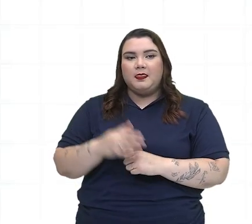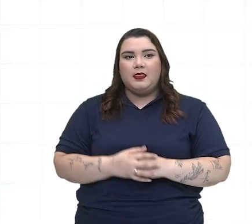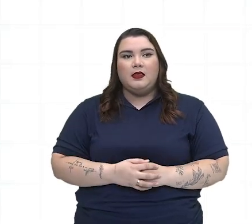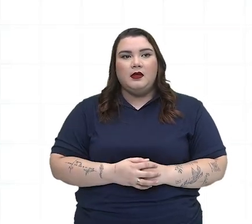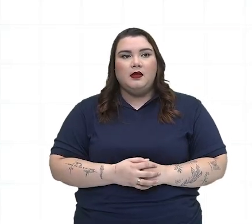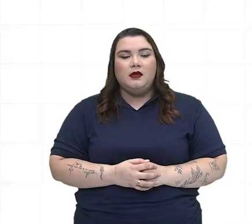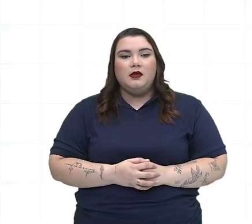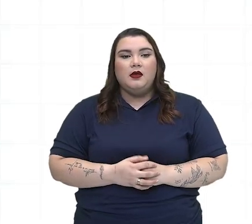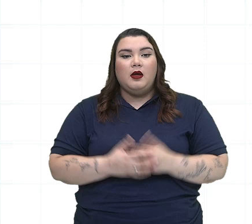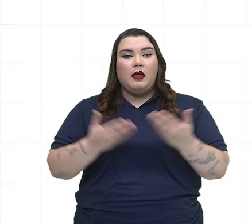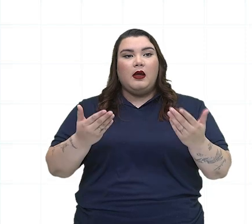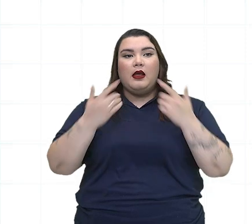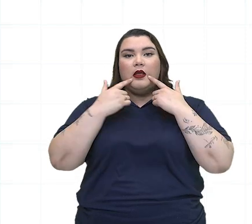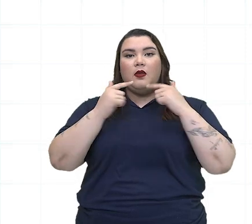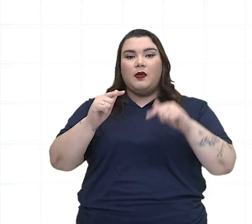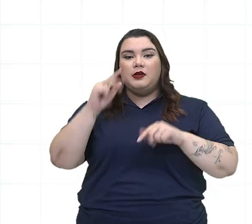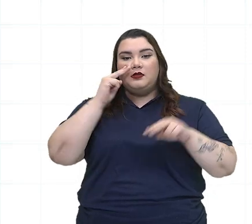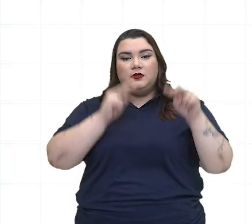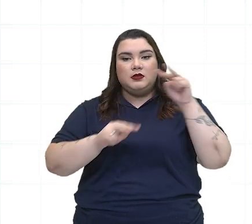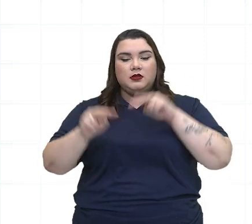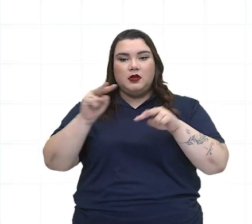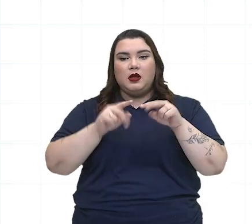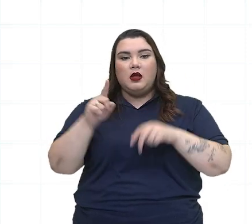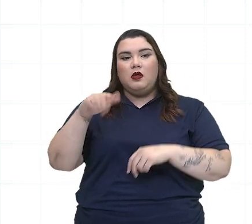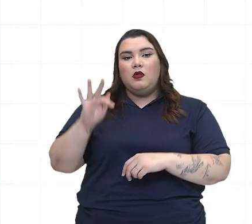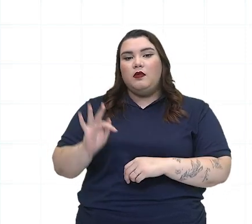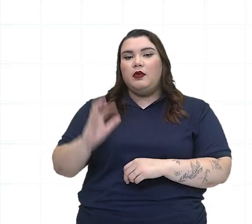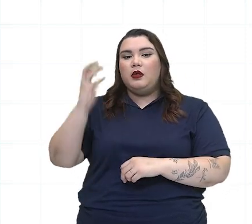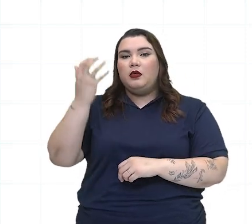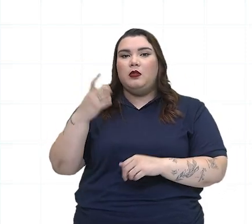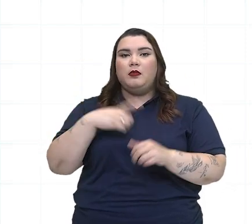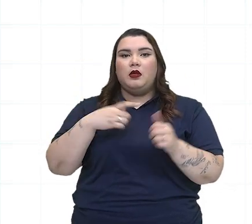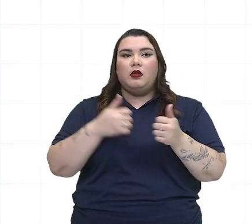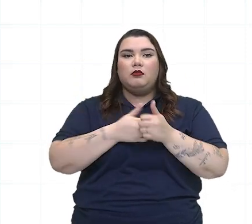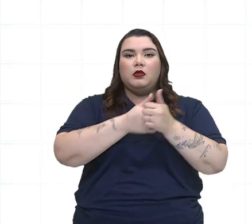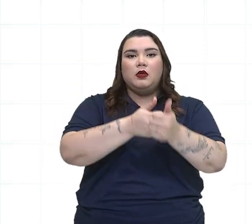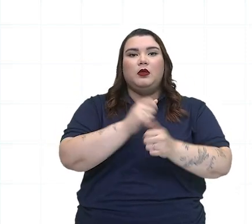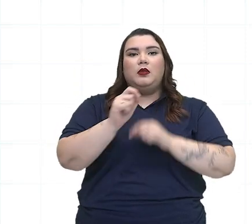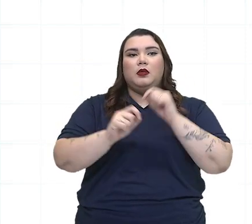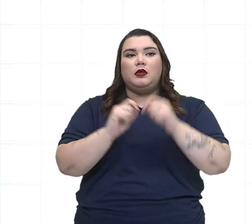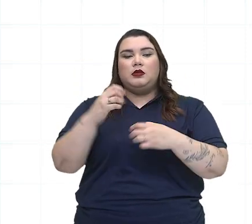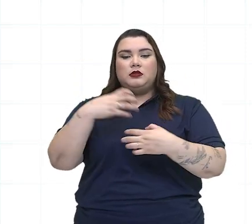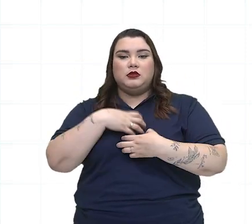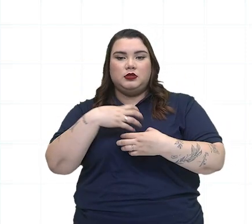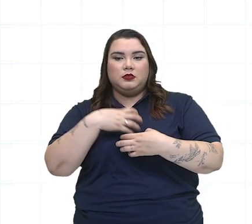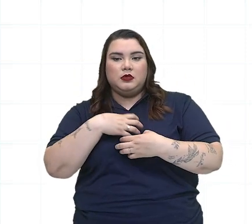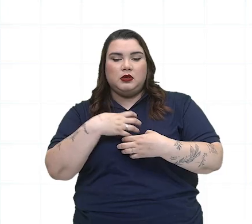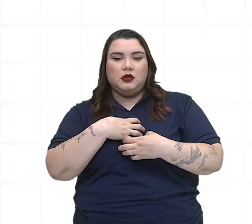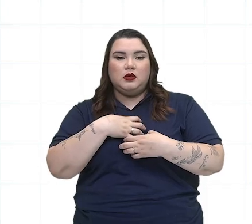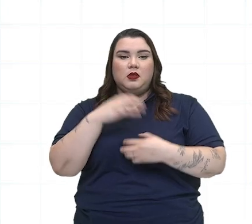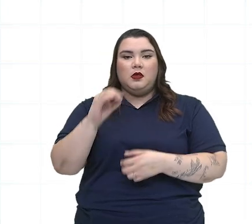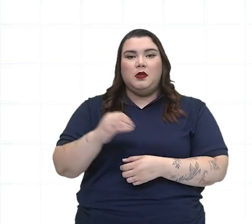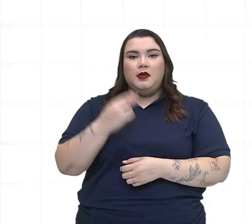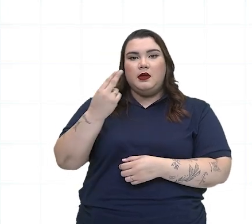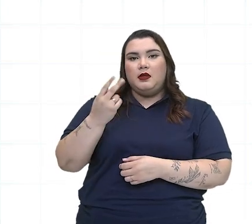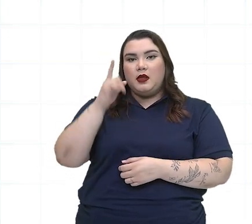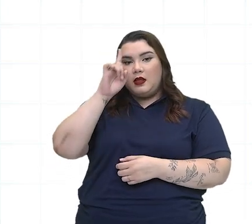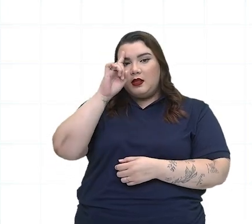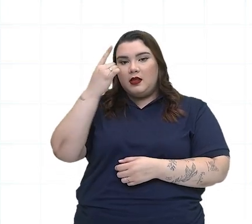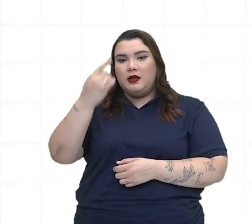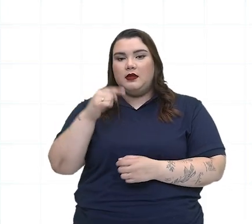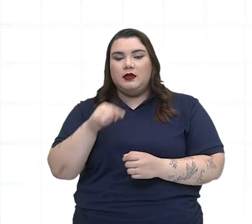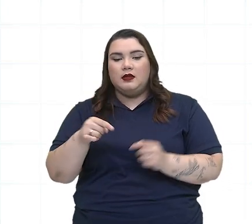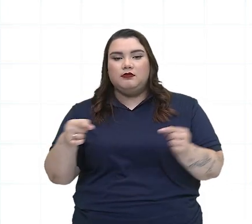linguagem visual é simplesmente um fenômeno que conduz alguém a um sentimento, sensação ou